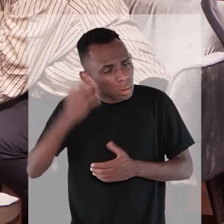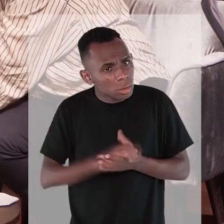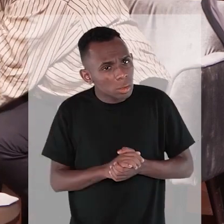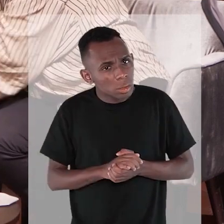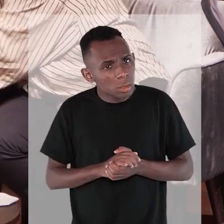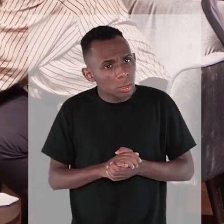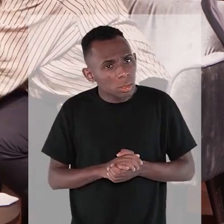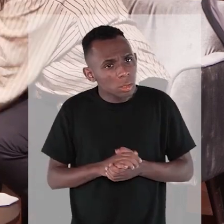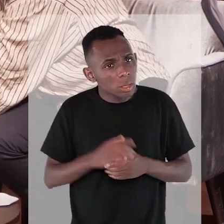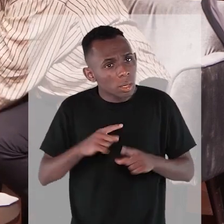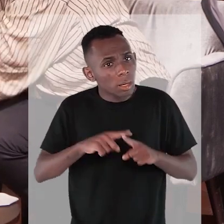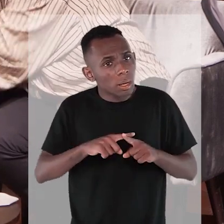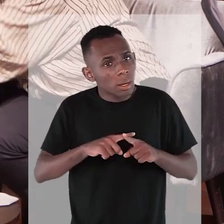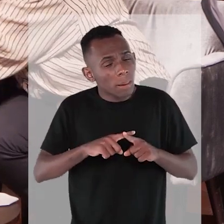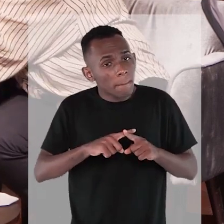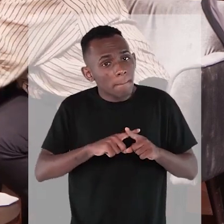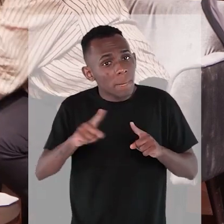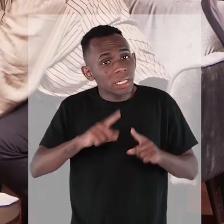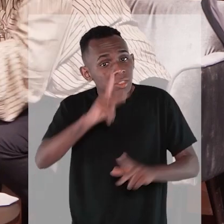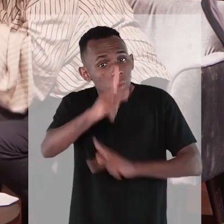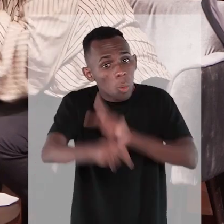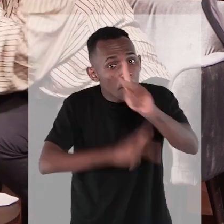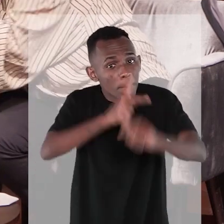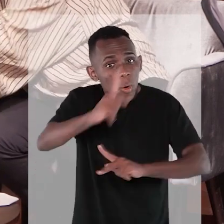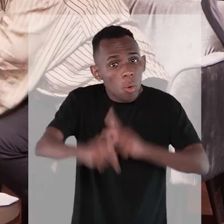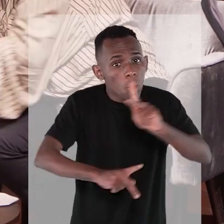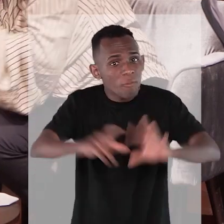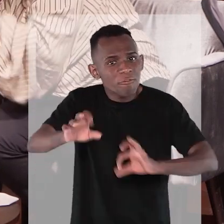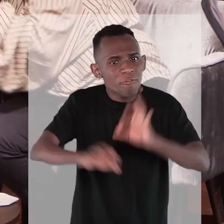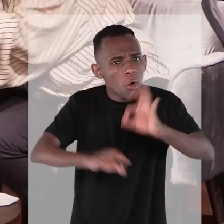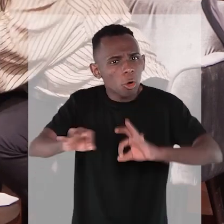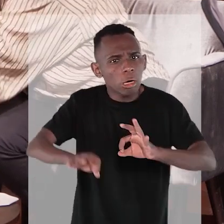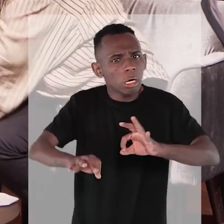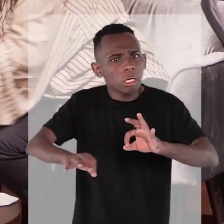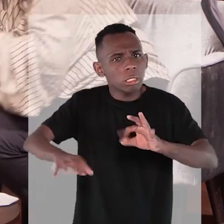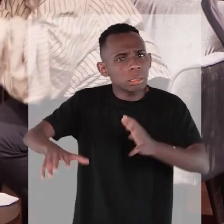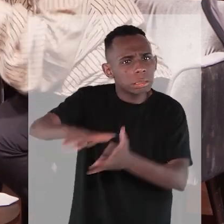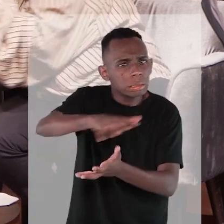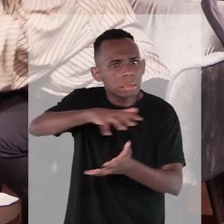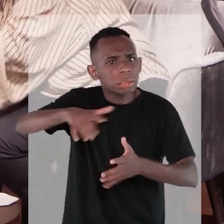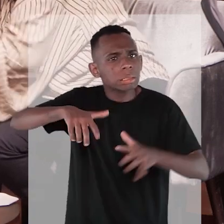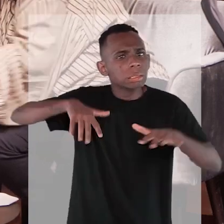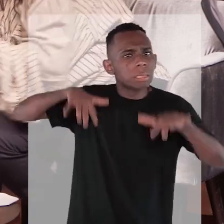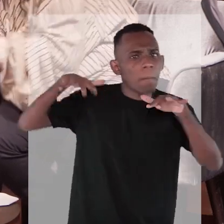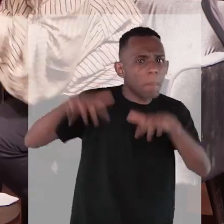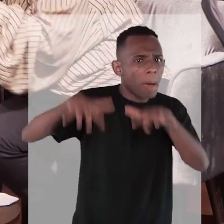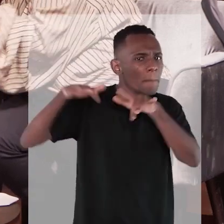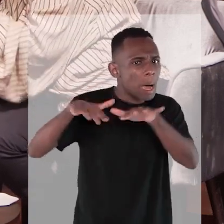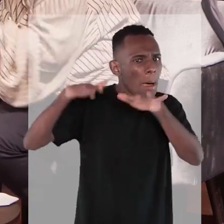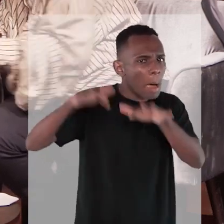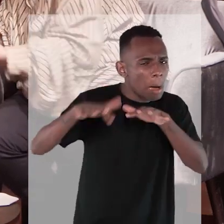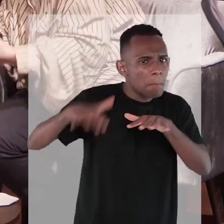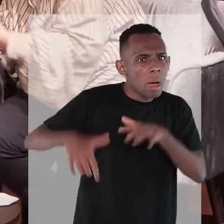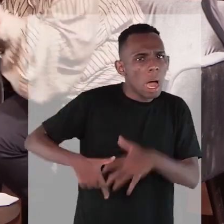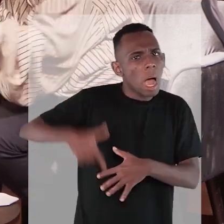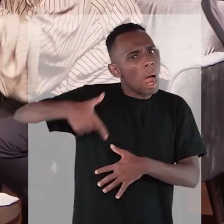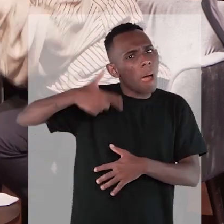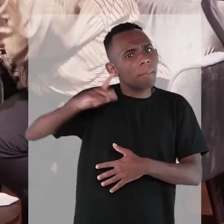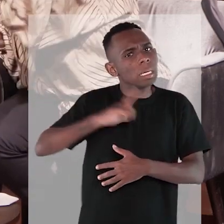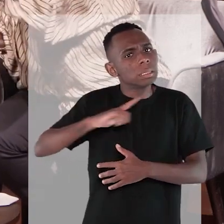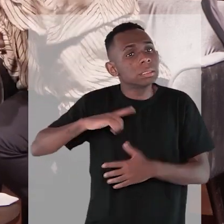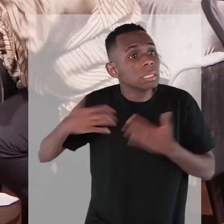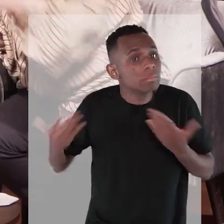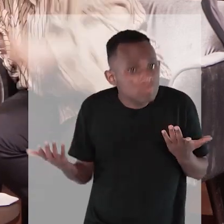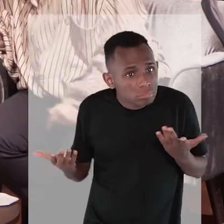e a massa organizada que se manifesta, que vai para a rua, que se arma? E